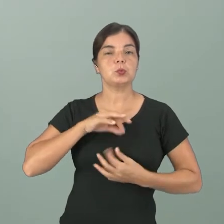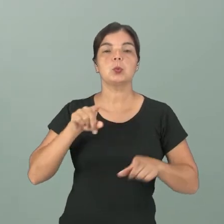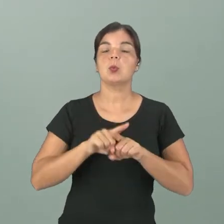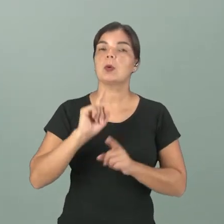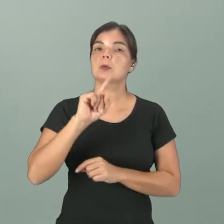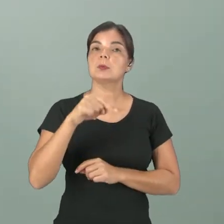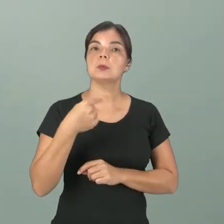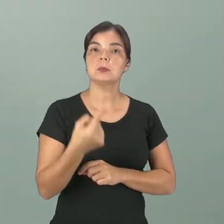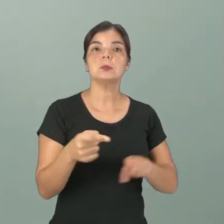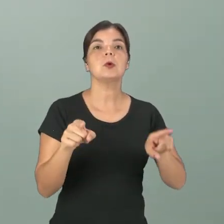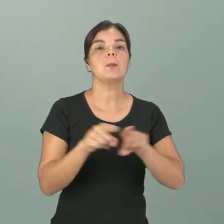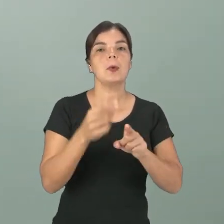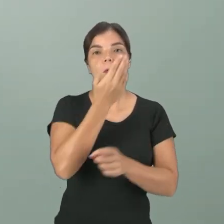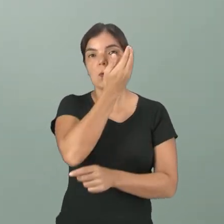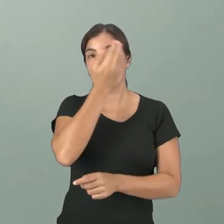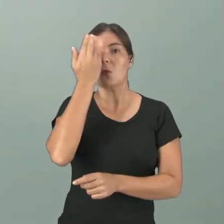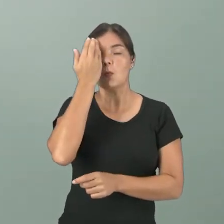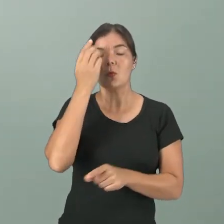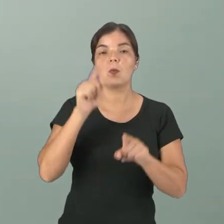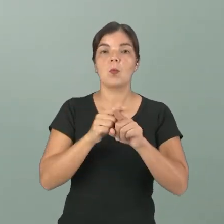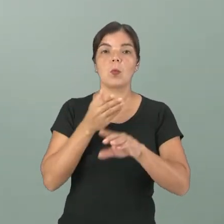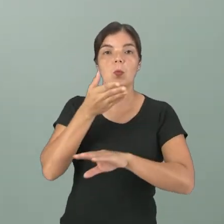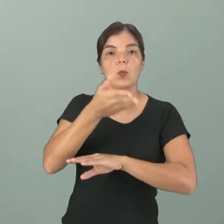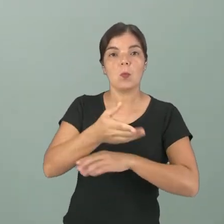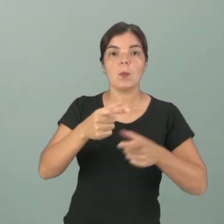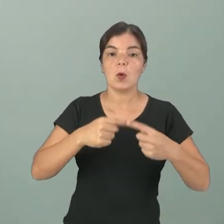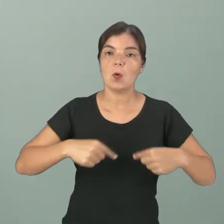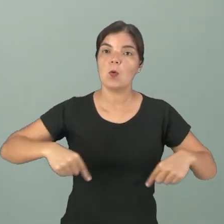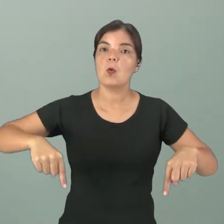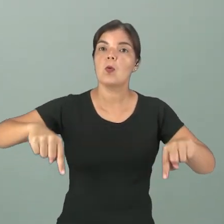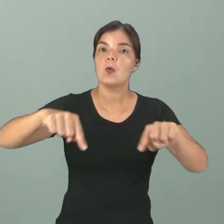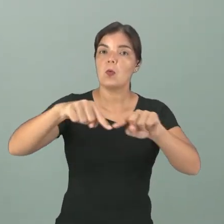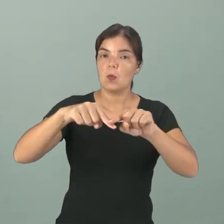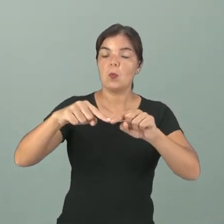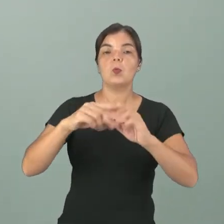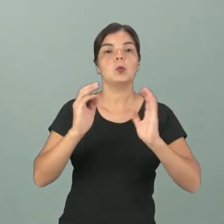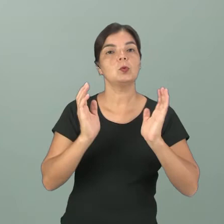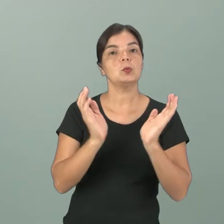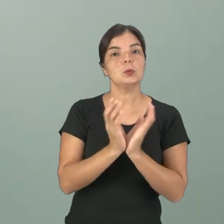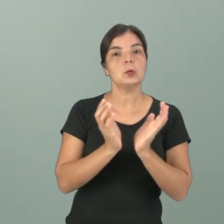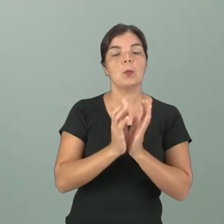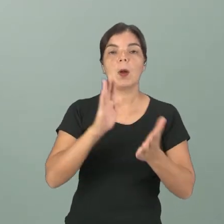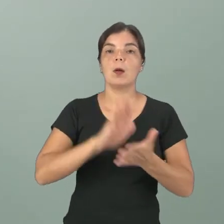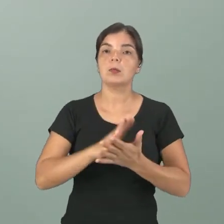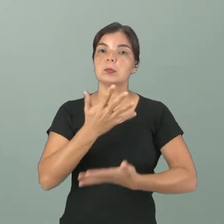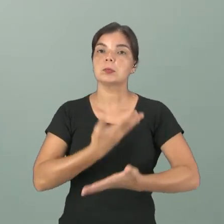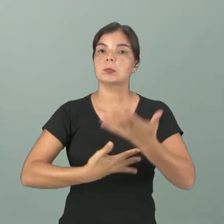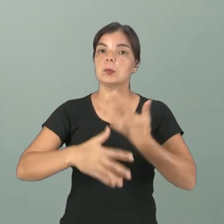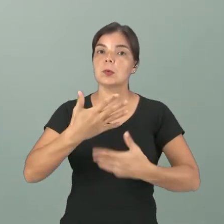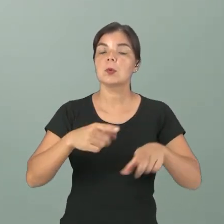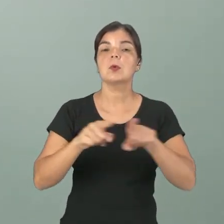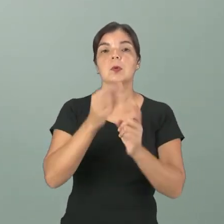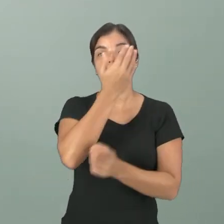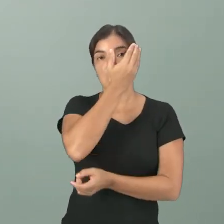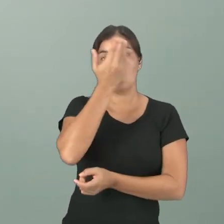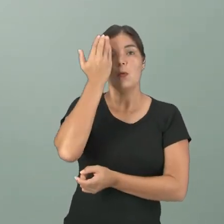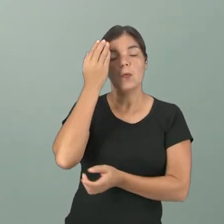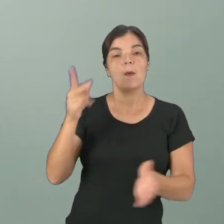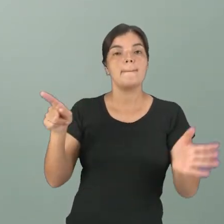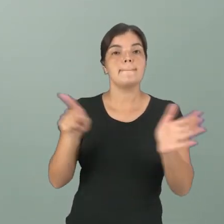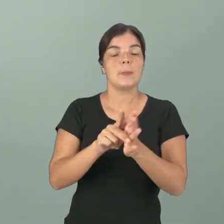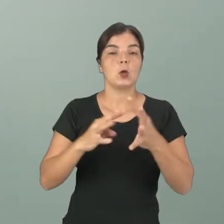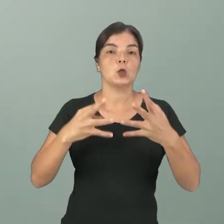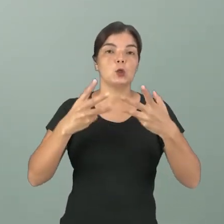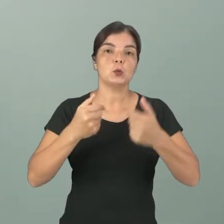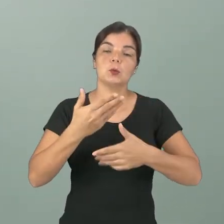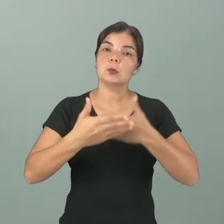e depois esses mascarados então vão para o meio da tribo para fazer aquela celebração. E a máscara, ela faz parte de